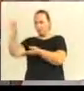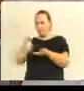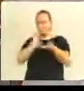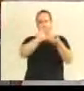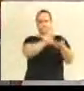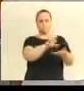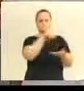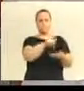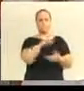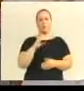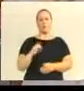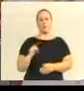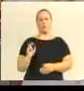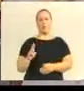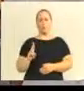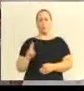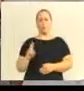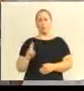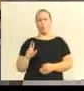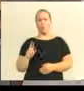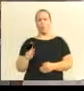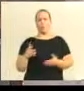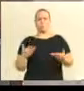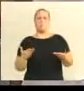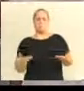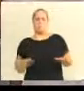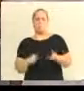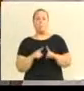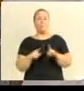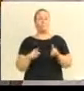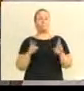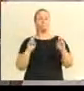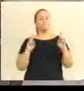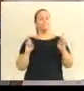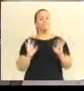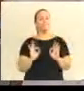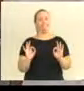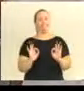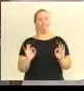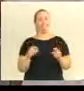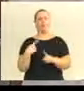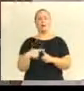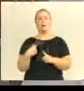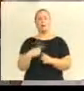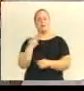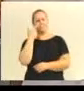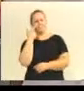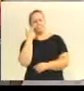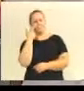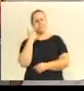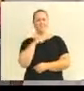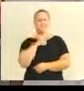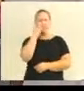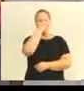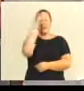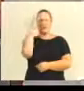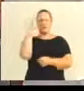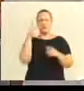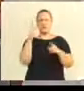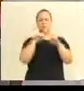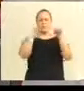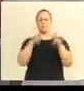gente sabe que não vai passar como não passou do transporte público mas a gente vê funcionários comissionados da urbe passeando aqui em horário de expediente no plenário